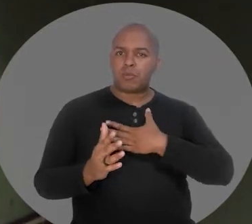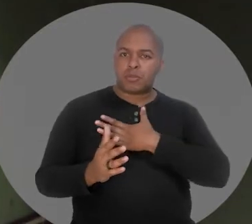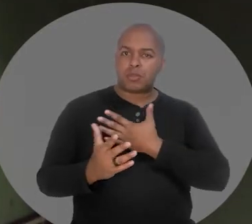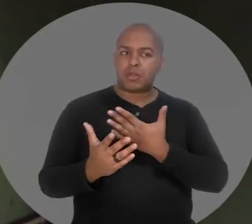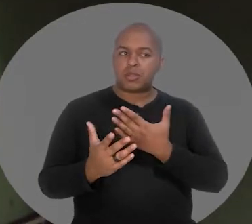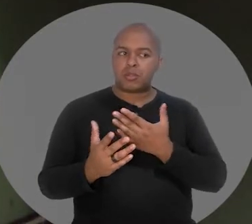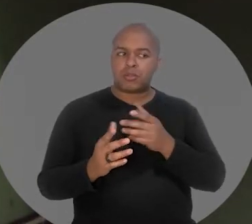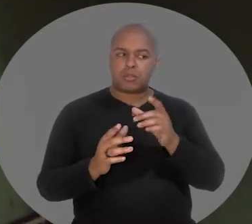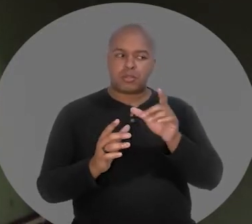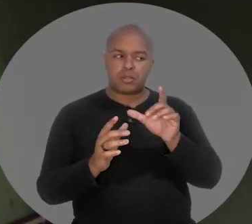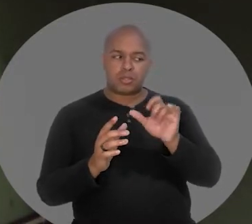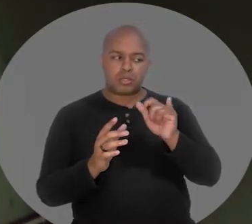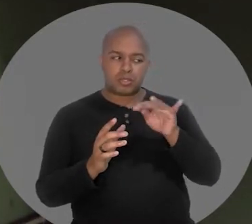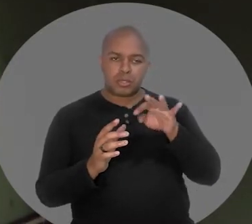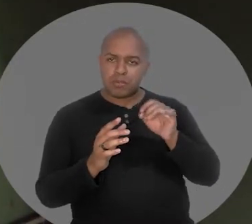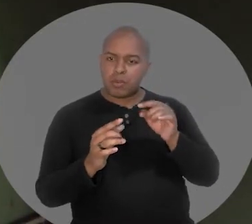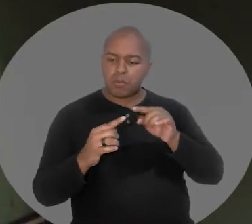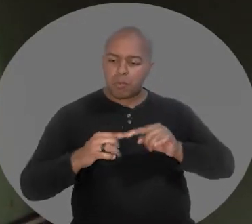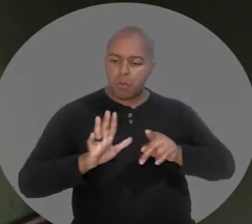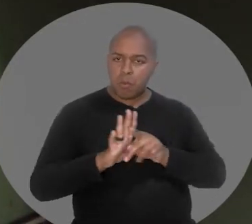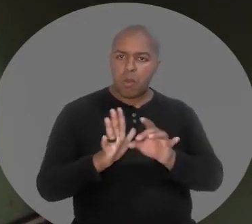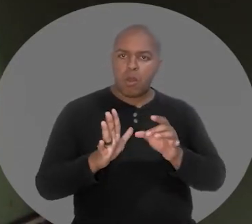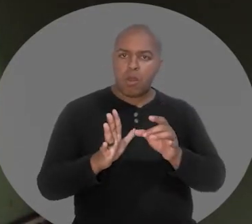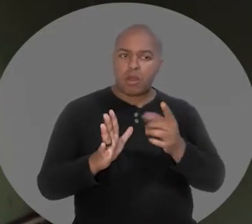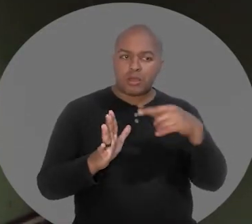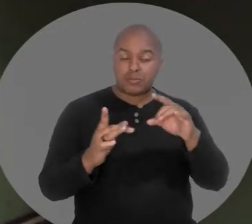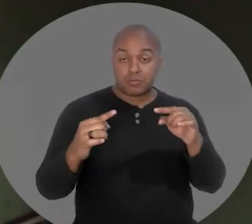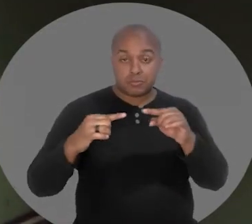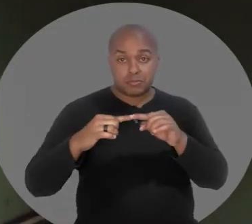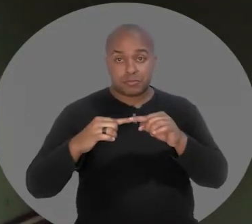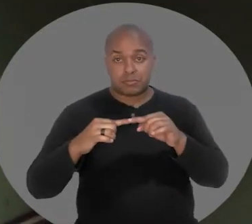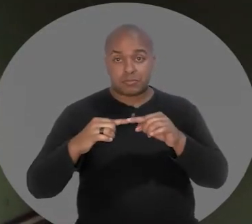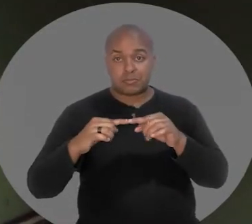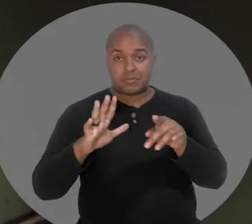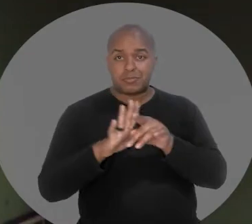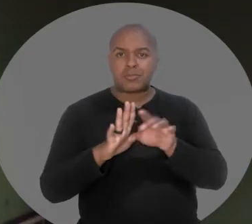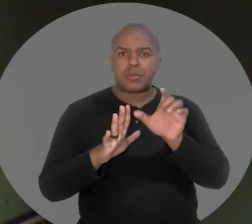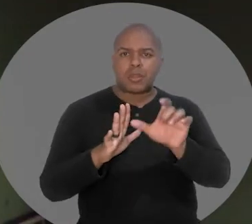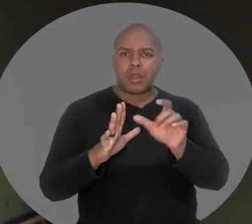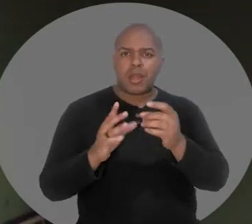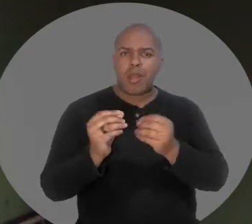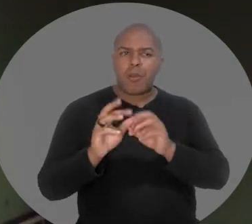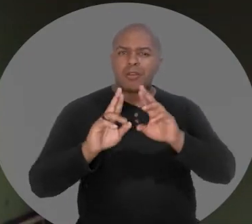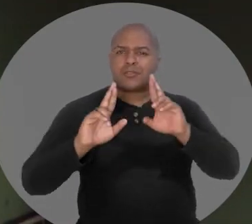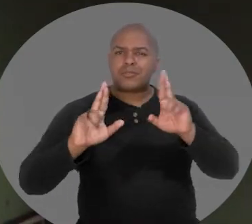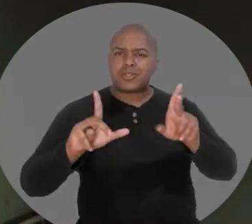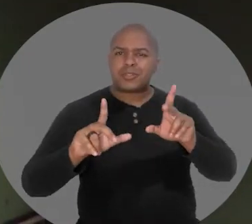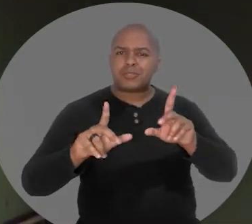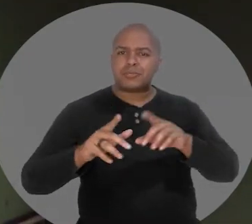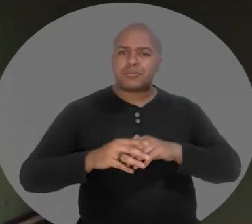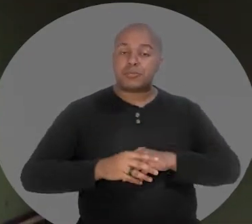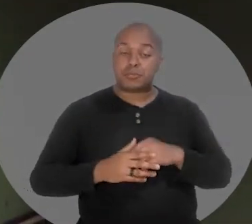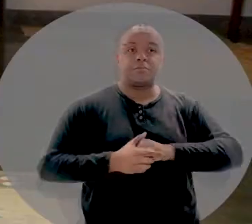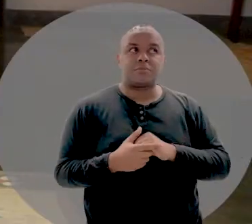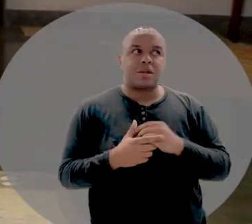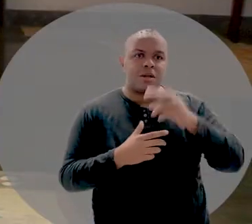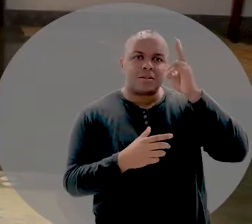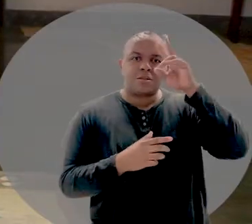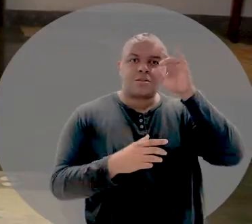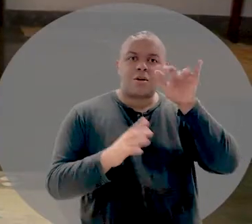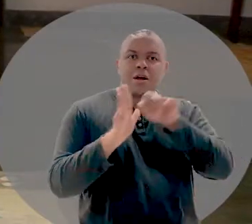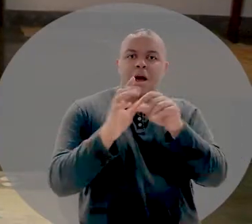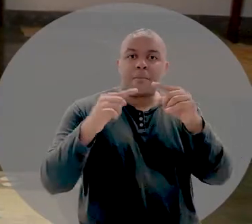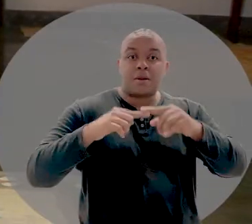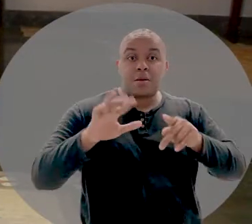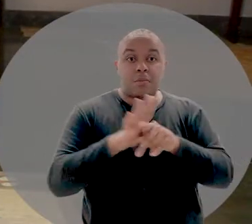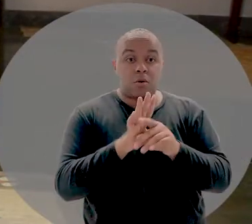aos preconceitos, estigmas, estereótipos ligados ao diferente. As